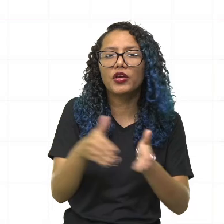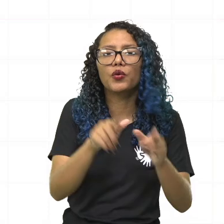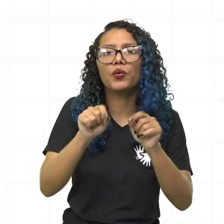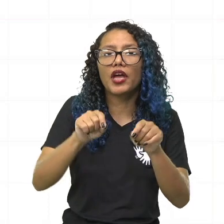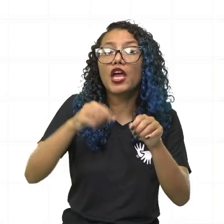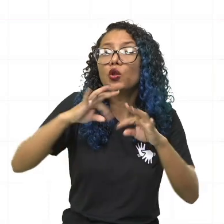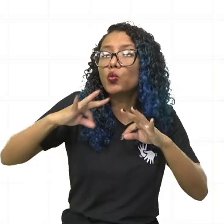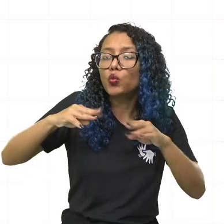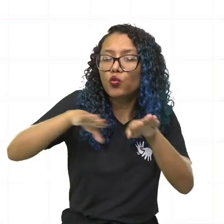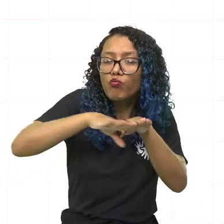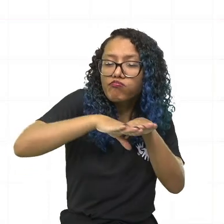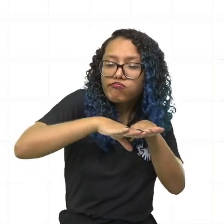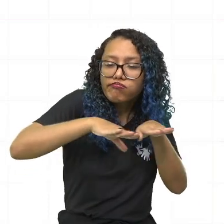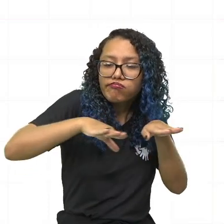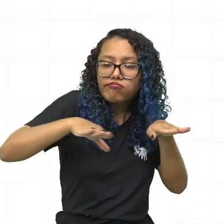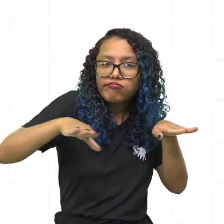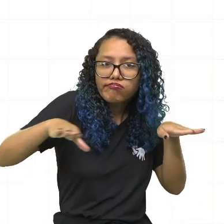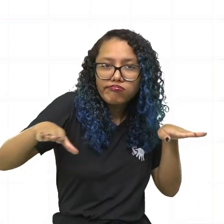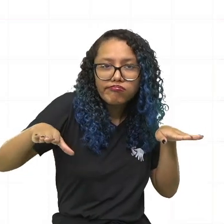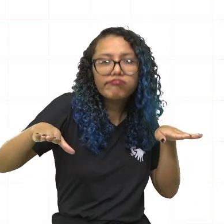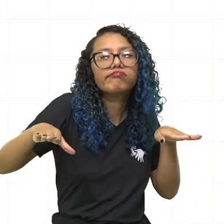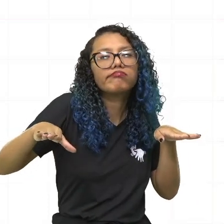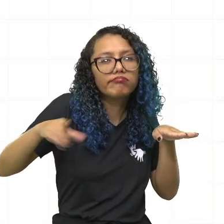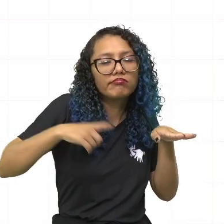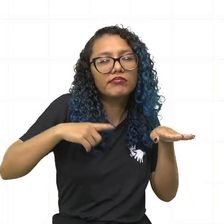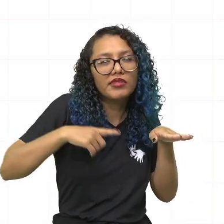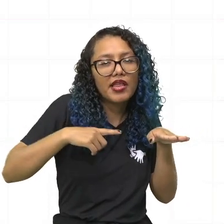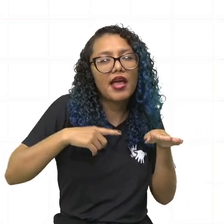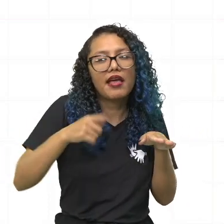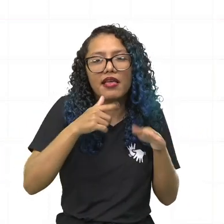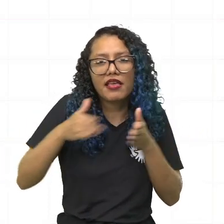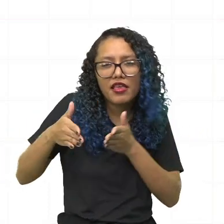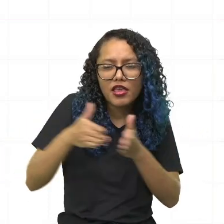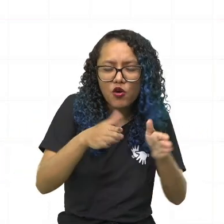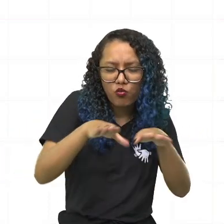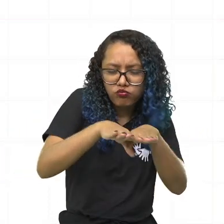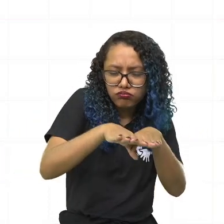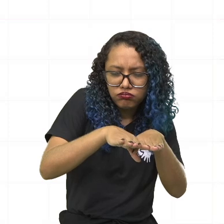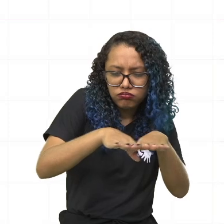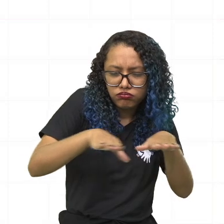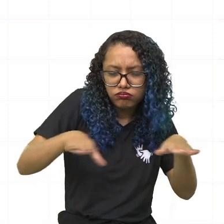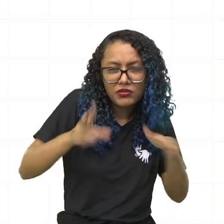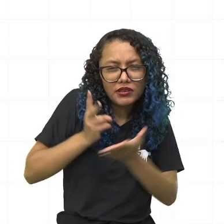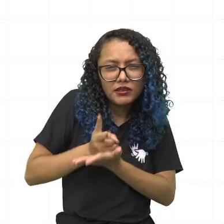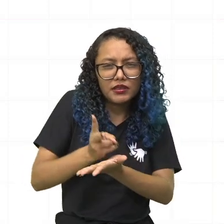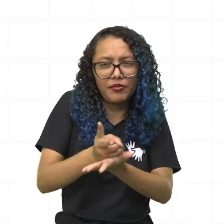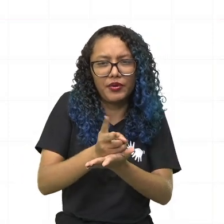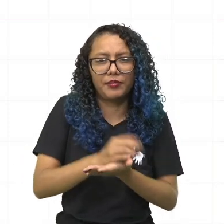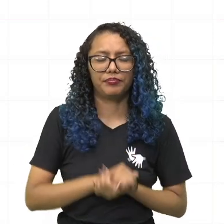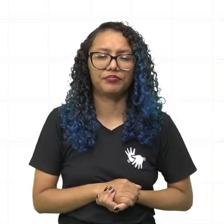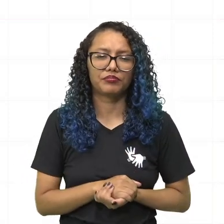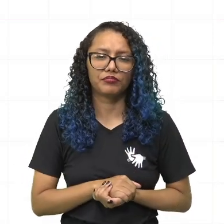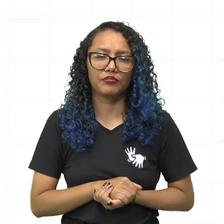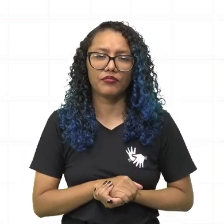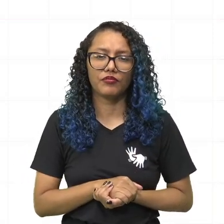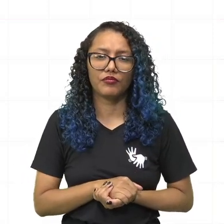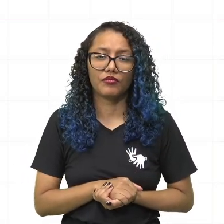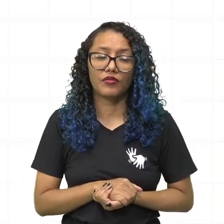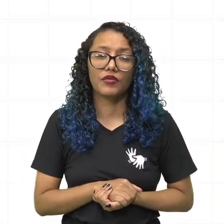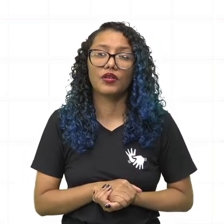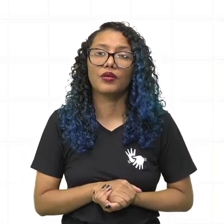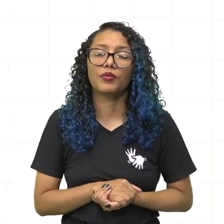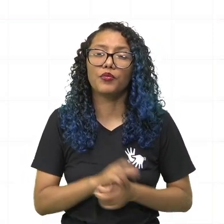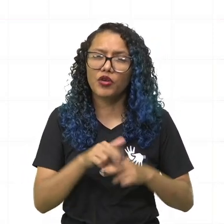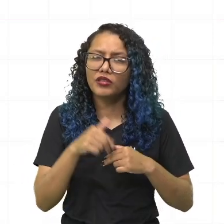de planície, que é onde os rios vão correndo, são áreas muito mais baixas, né? E aí esses rios vão correndo essas áreas mais baixas.